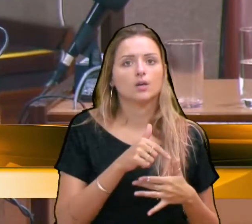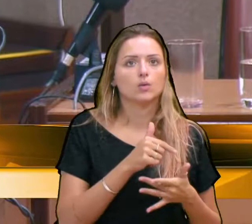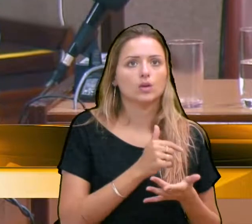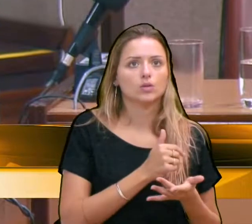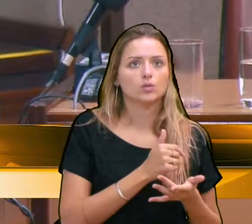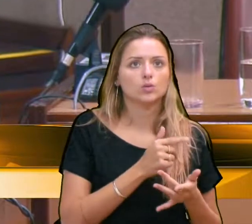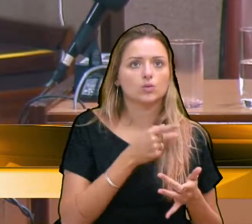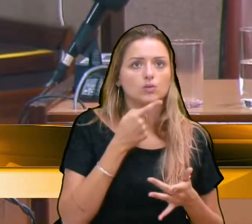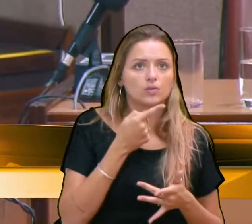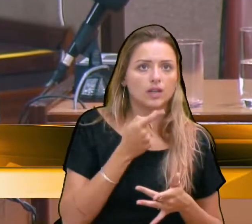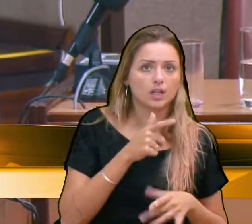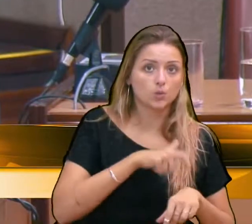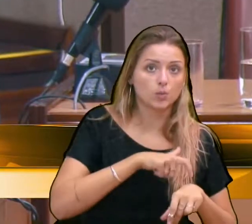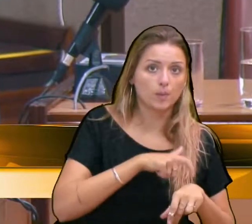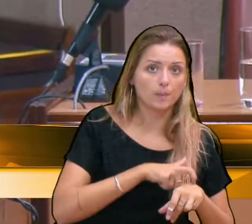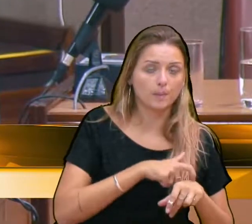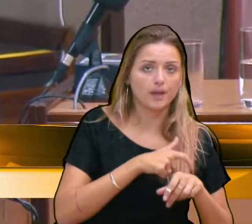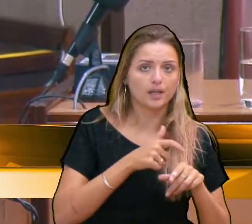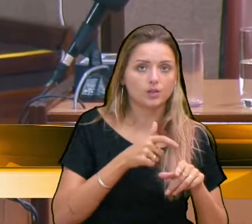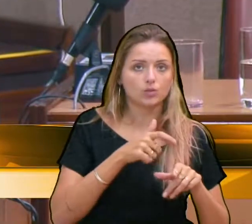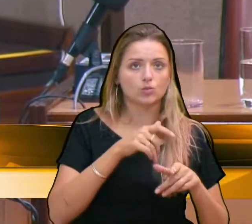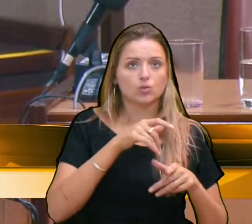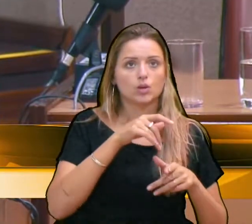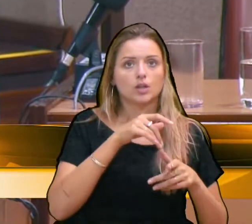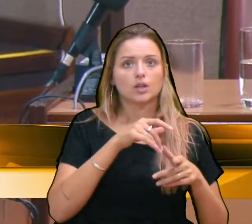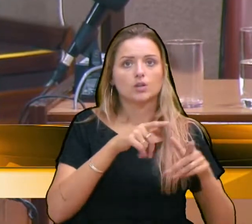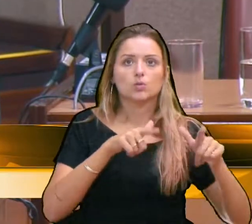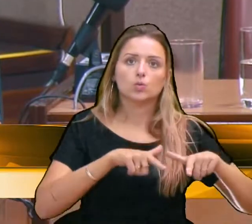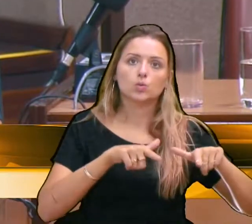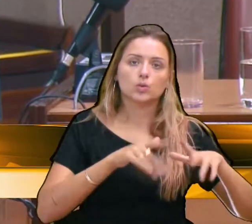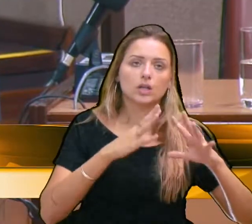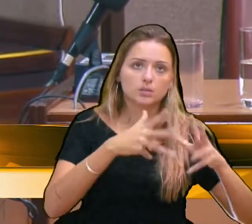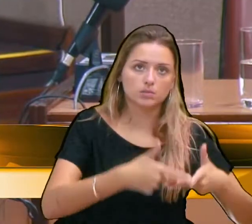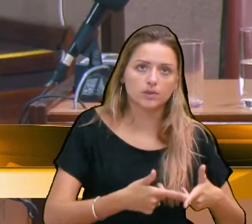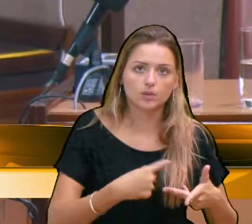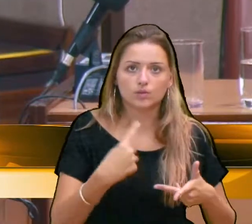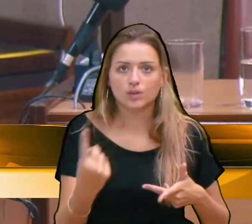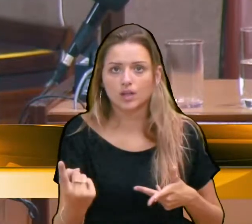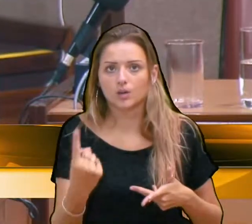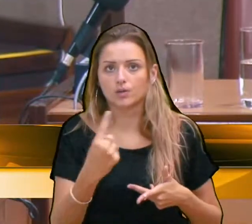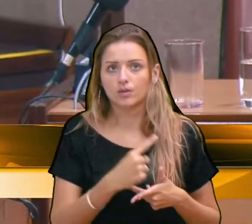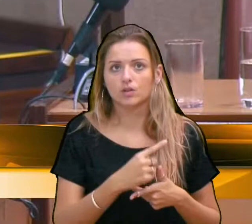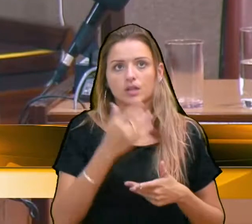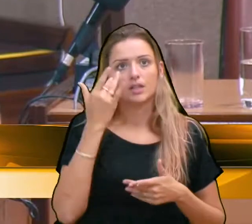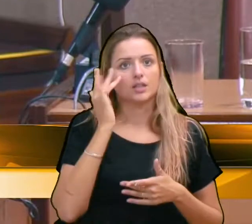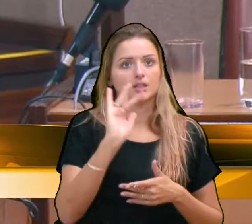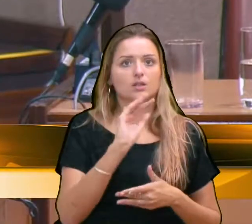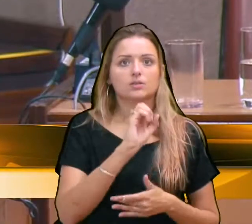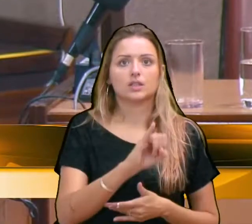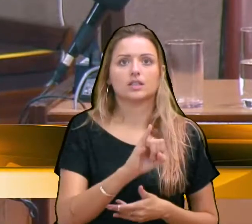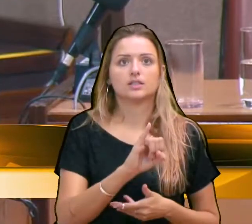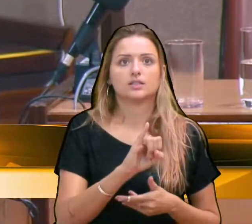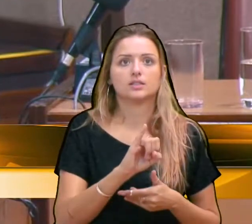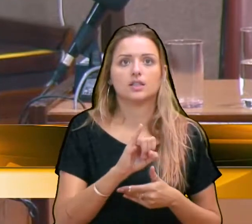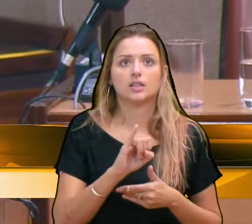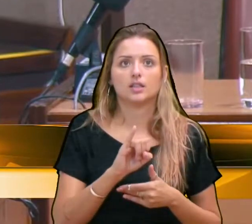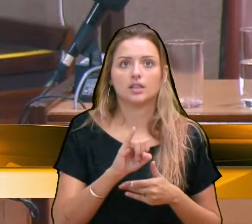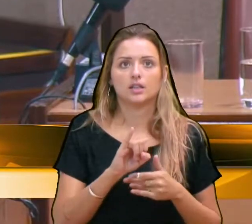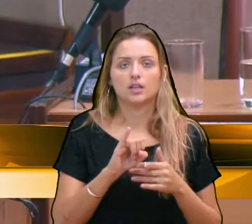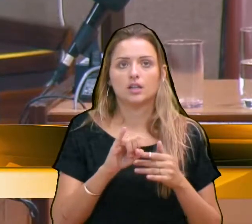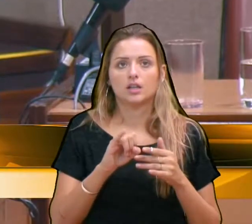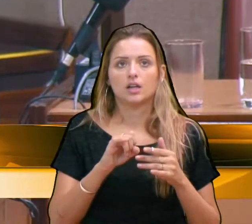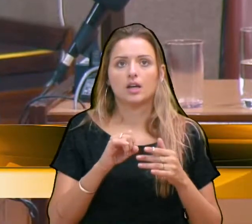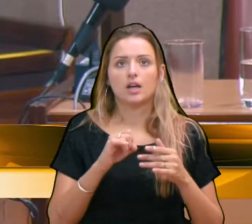do pátio da prefeitura até chegar no interior, até voltar. Então eles vão contando. Não sei se eles deixam num cavalete, também deixam